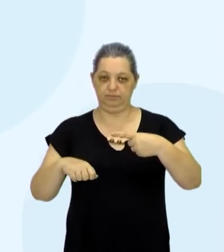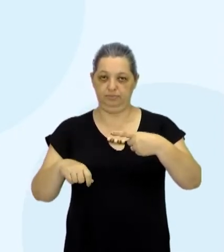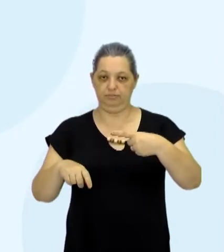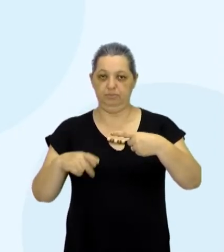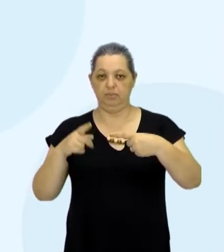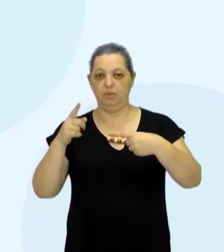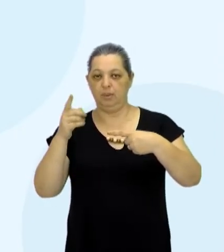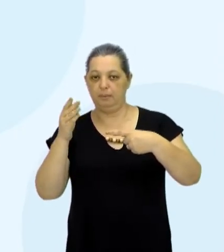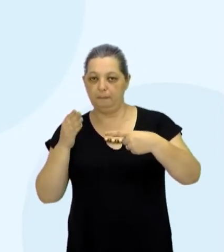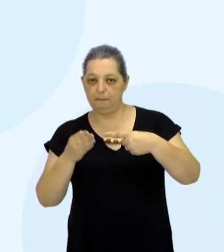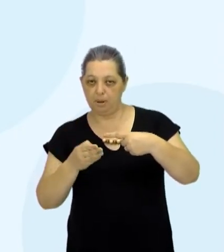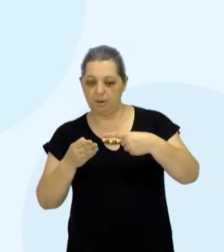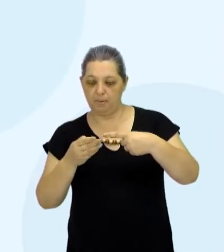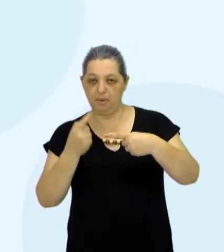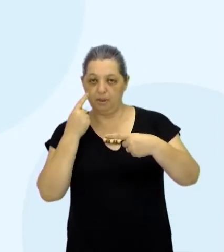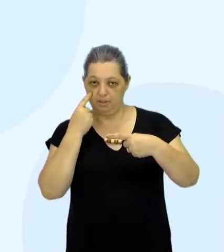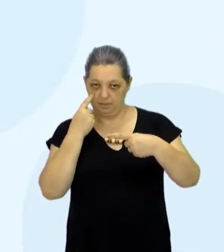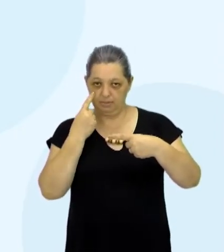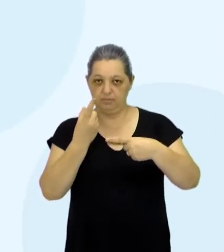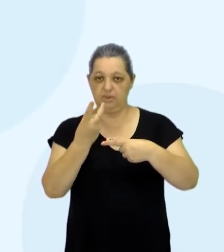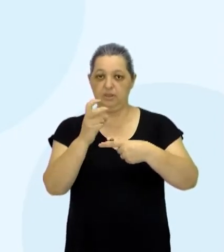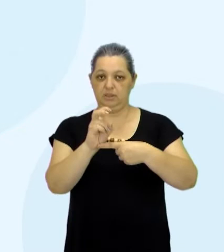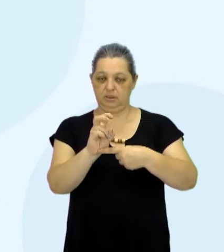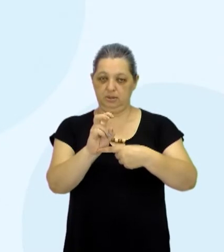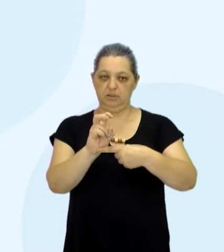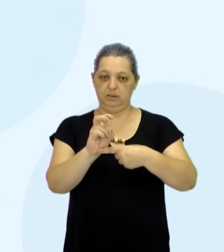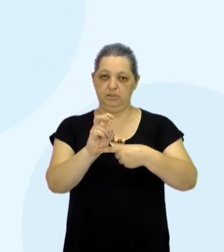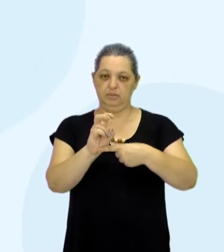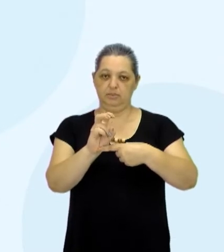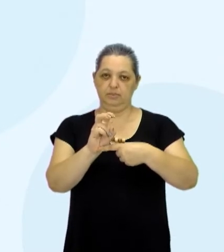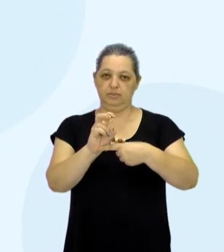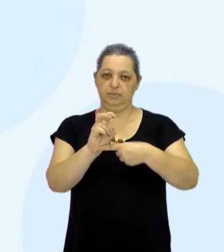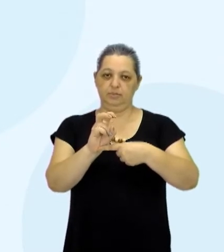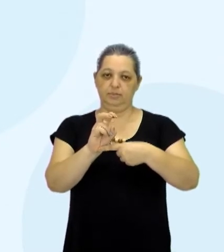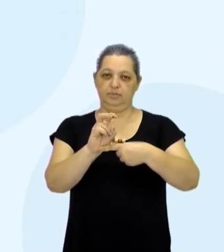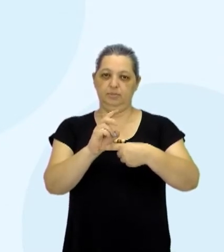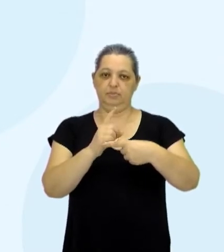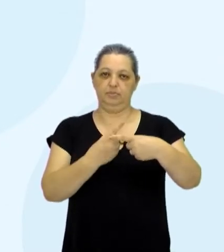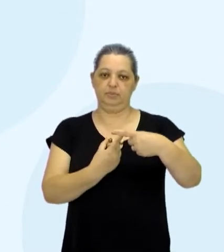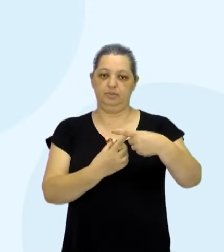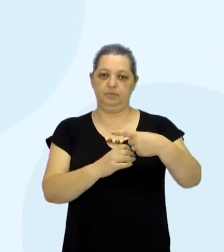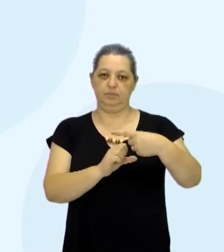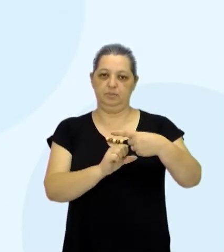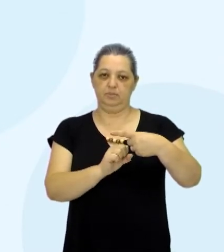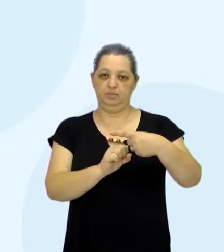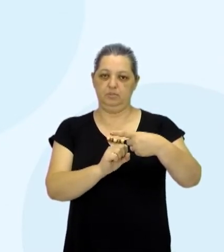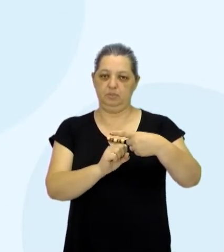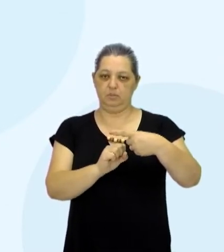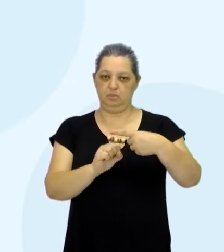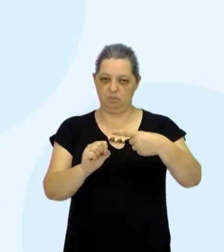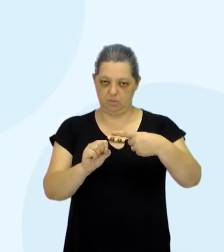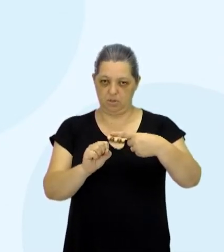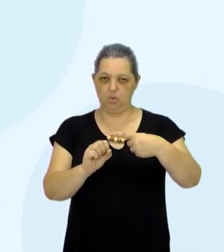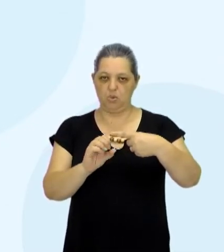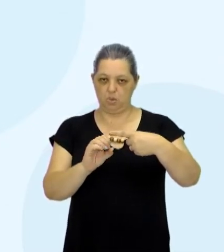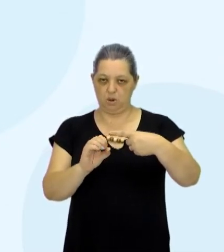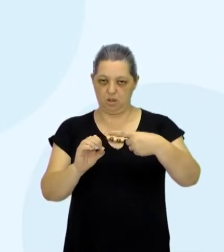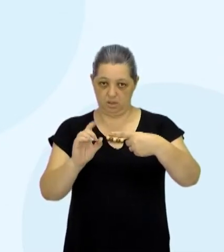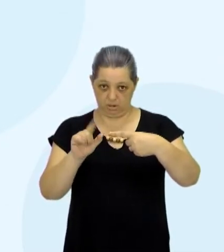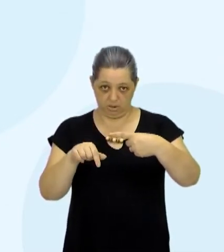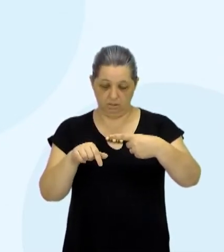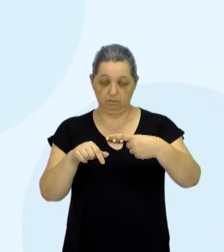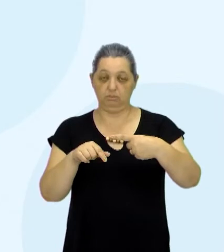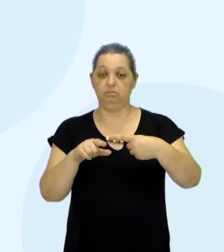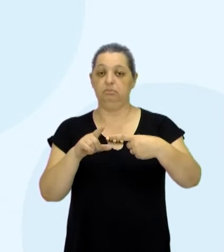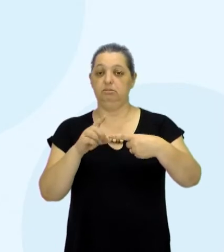vírgula. Então ficou 15 sobre 1.000. Ah, então 1.000 são 3 zeros, vão ser 3